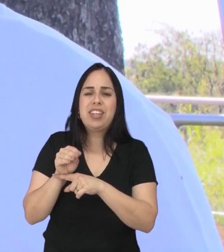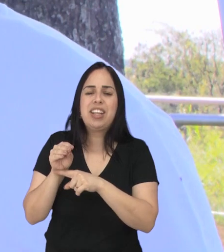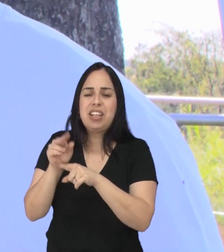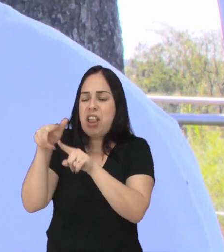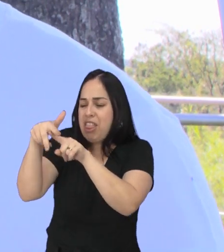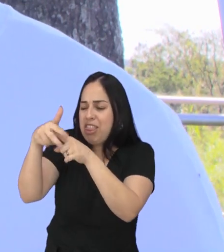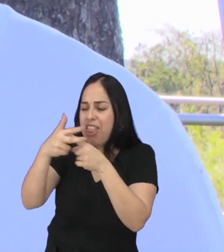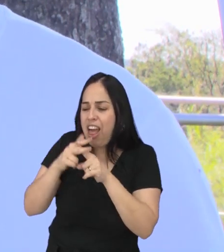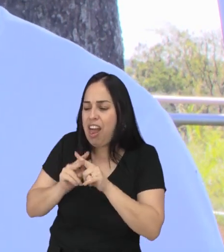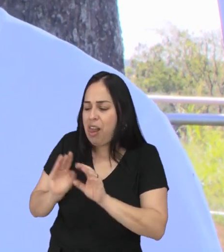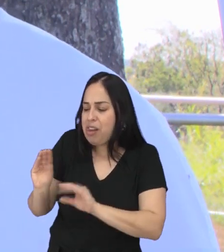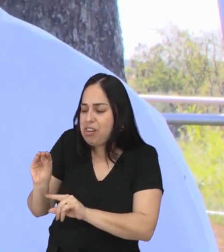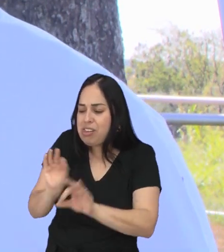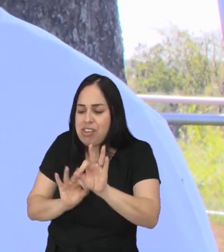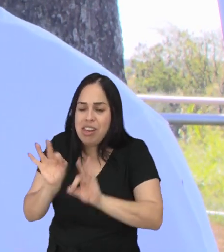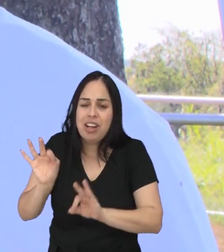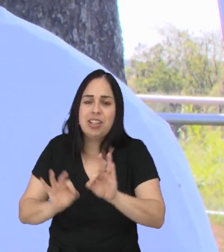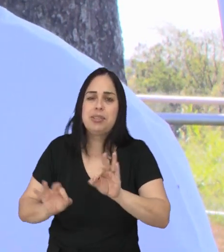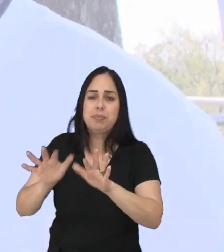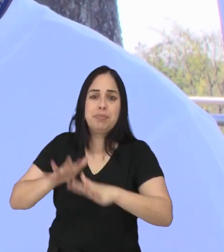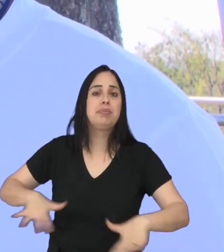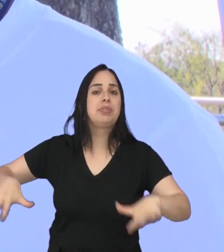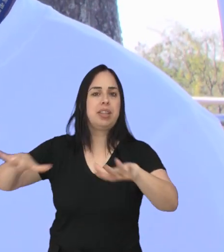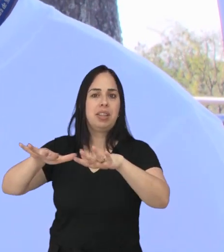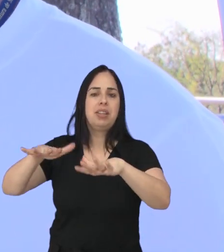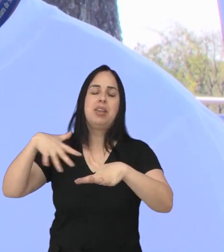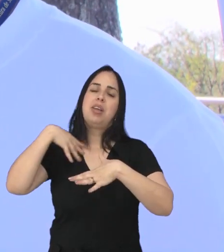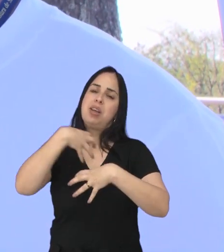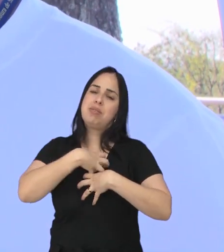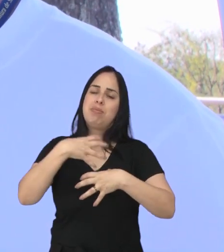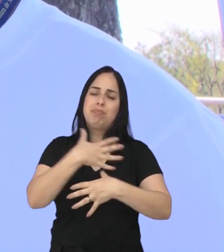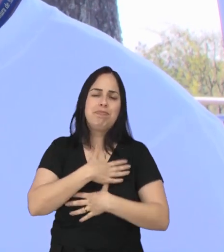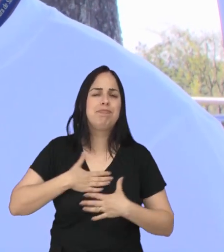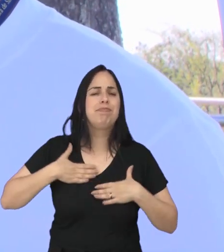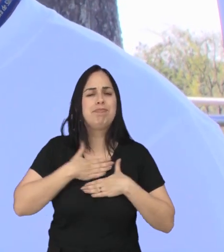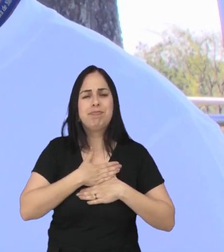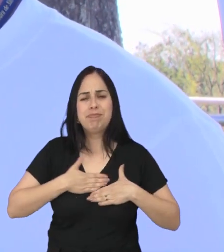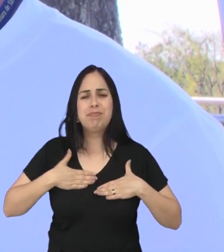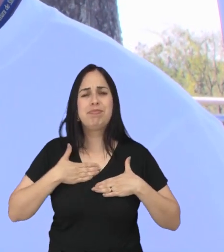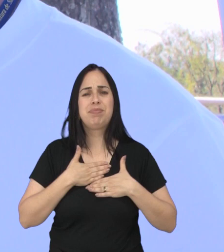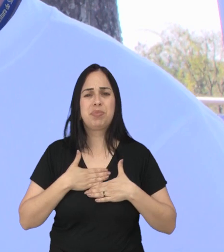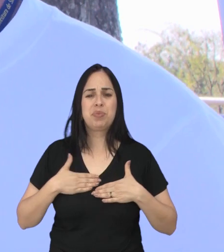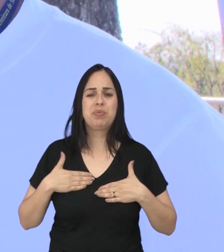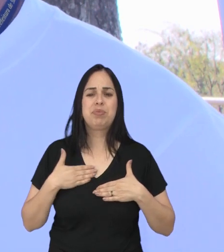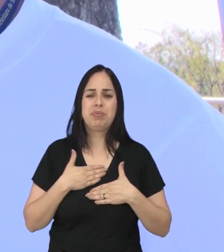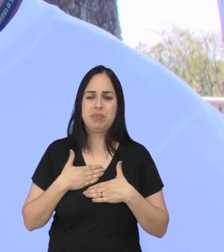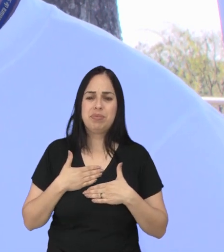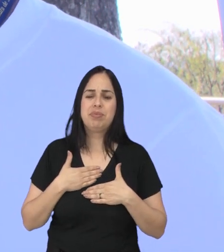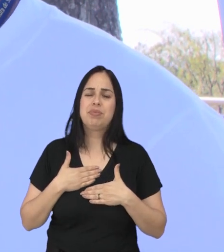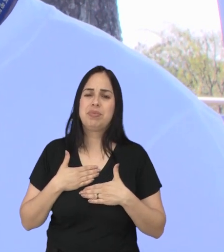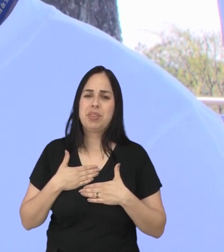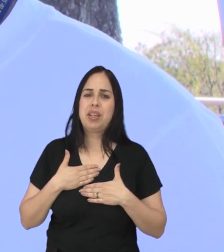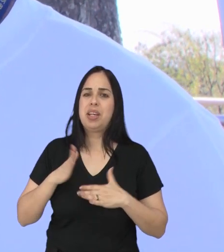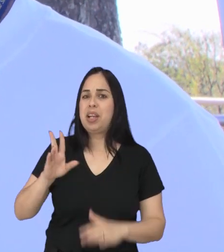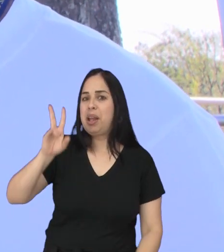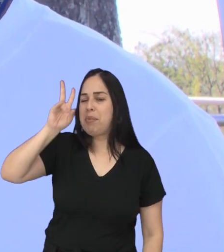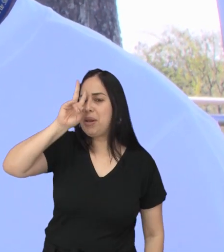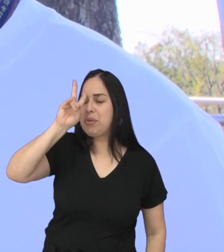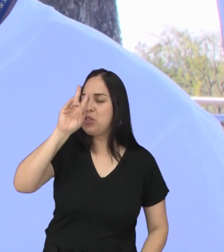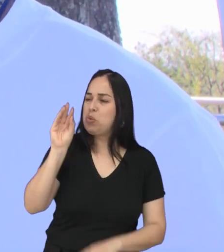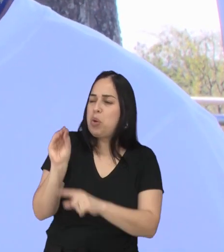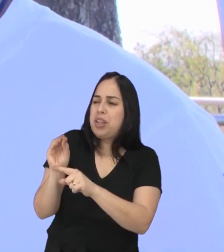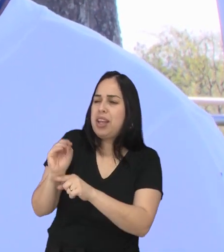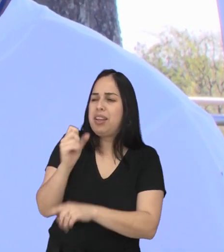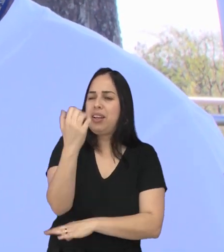de manutenção desse espaço, né? Então, assim, é muito gratificante estar aqui, fazendo parte dessa história, né,